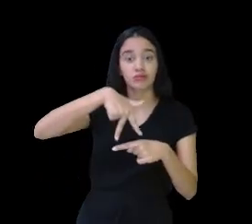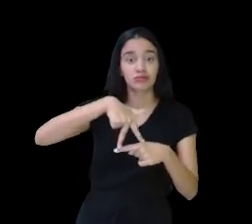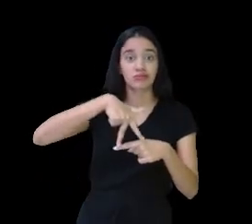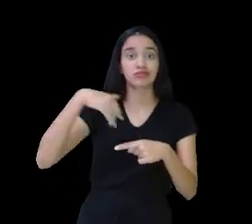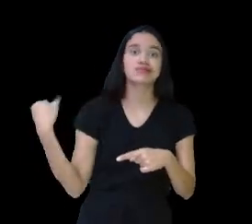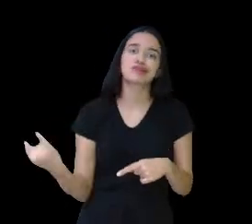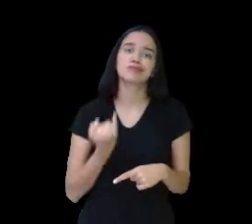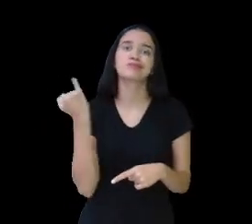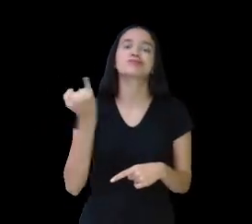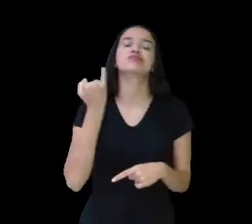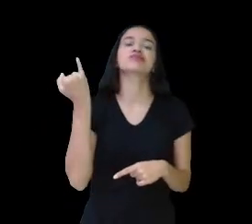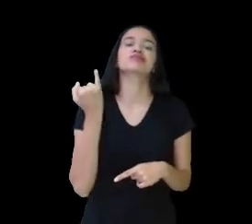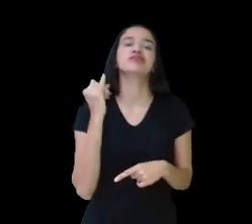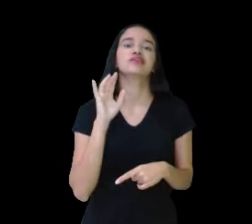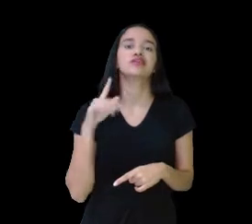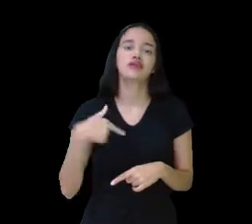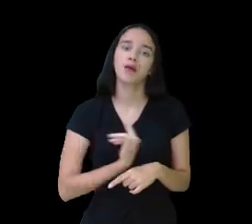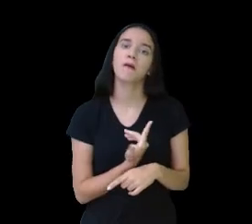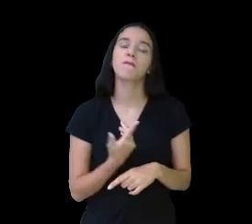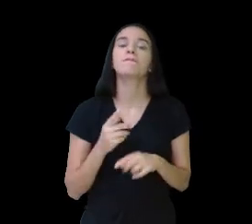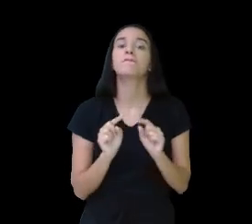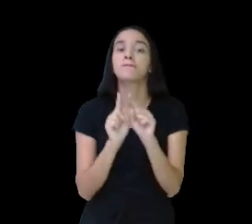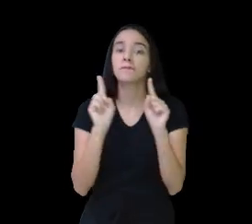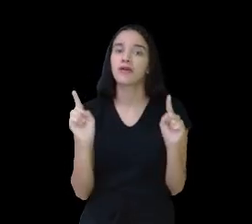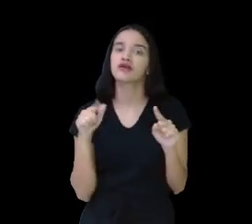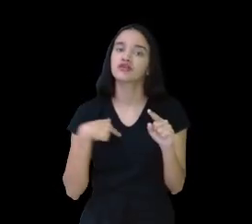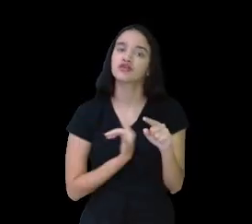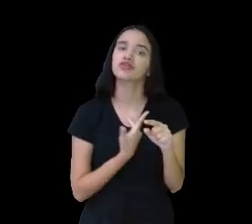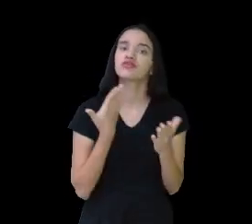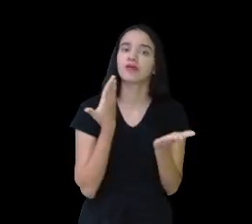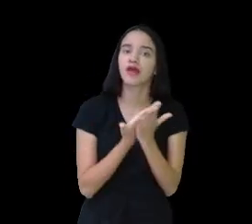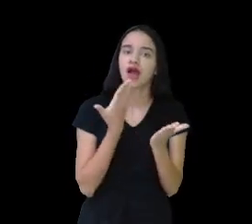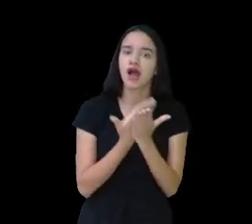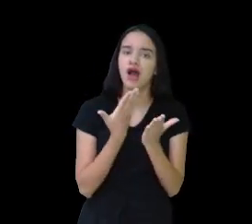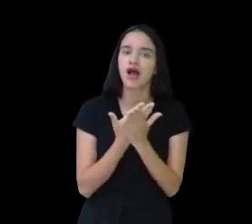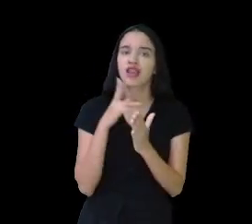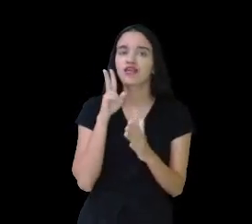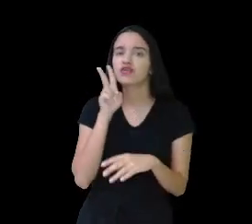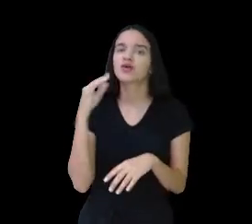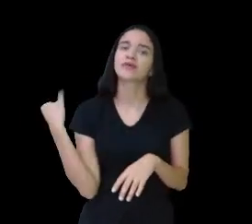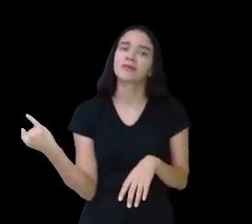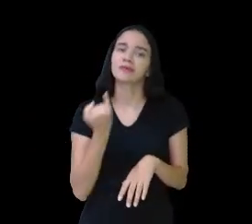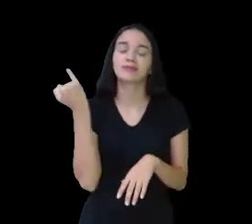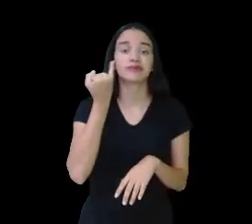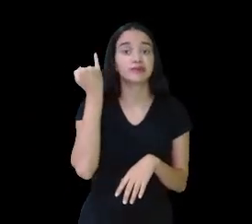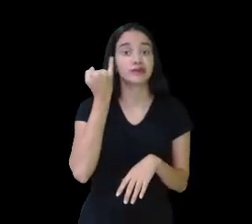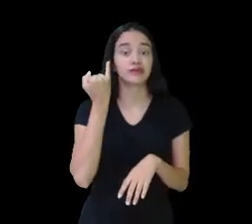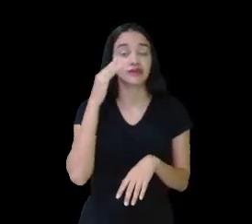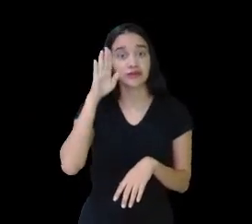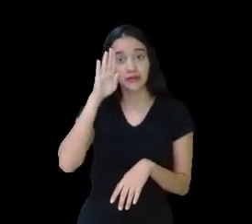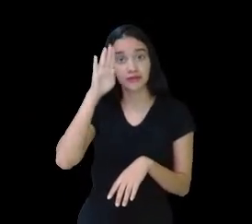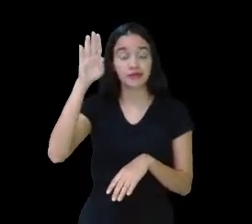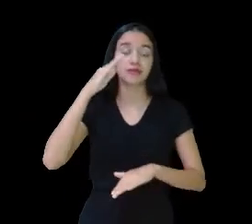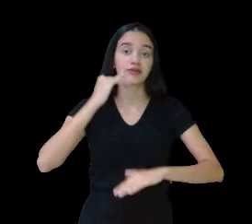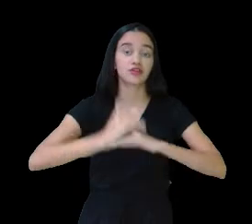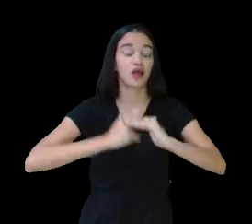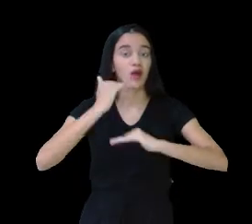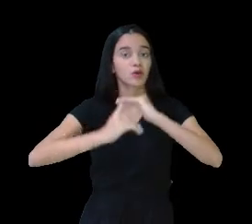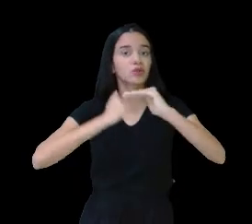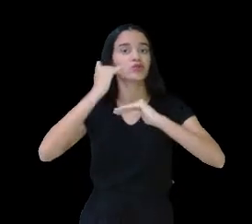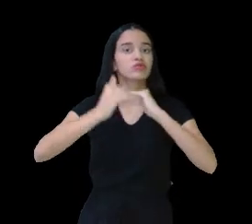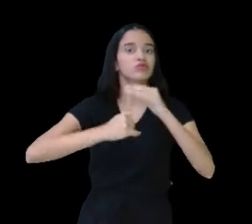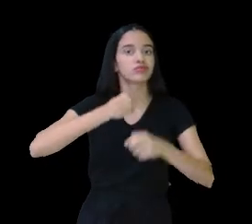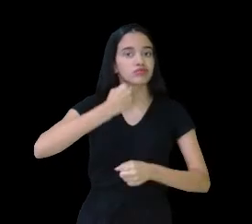ele é importante, né? Mas a gente já teve aula de triângulo e viu como ele é importante, principalmente na construção civil,